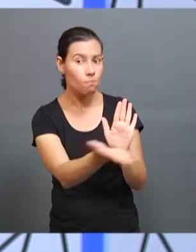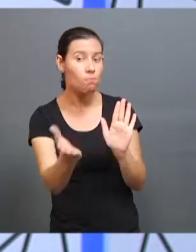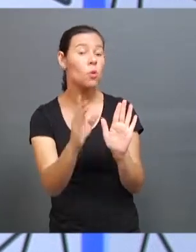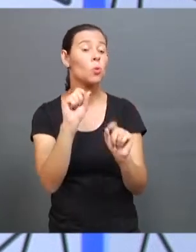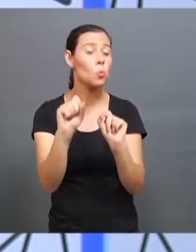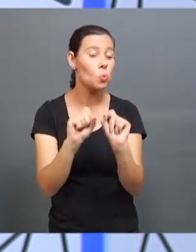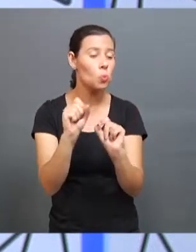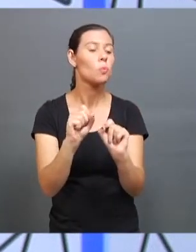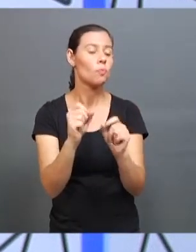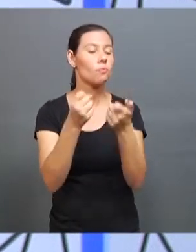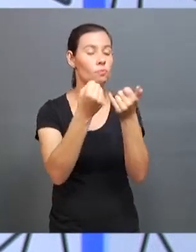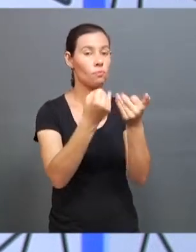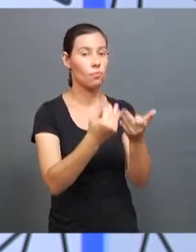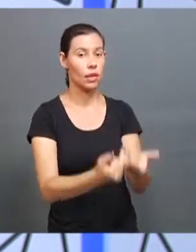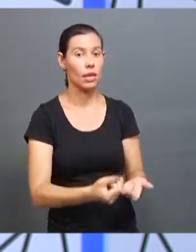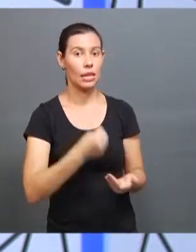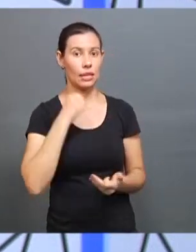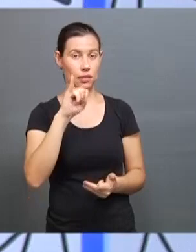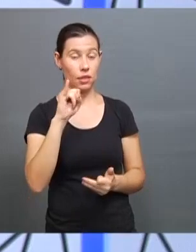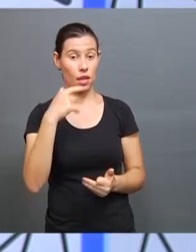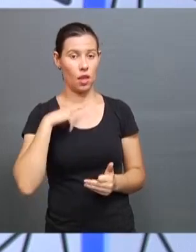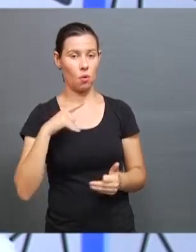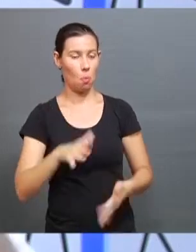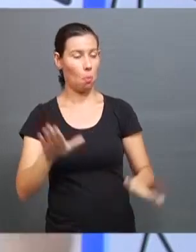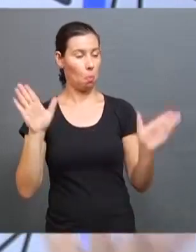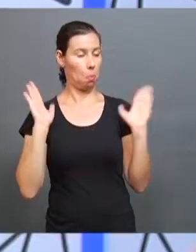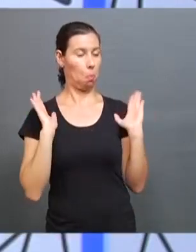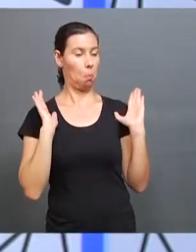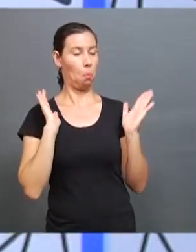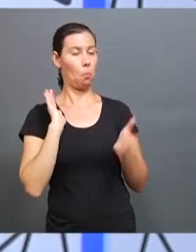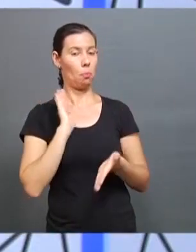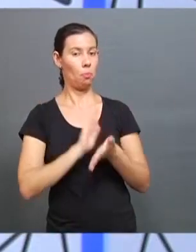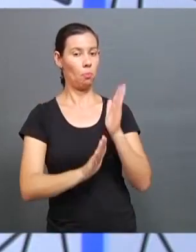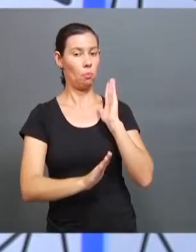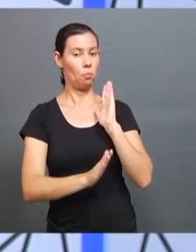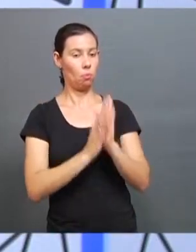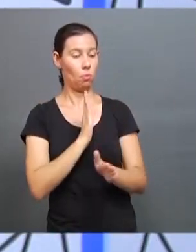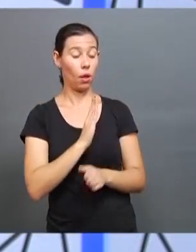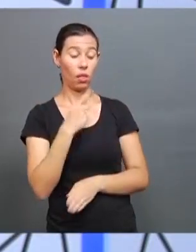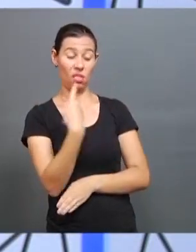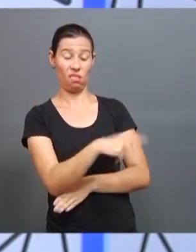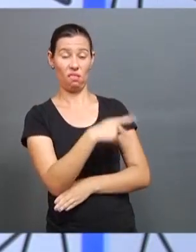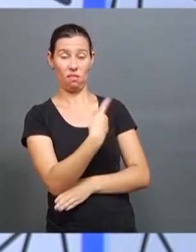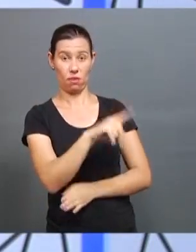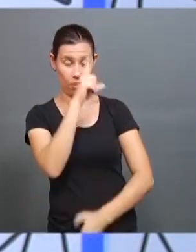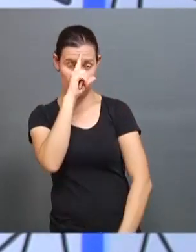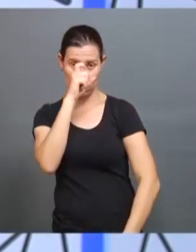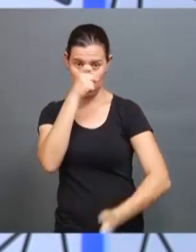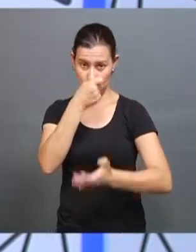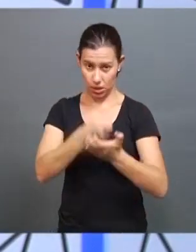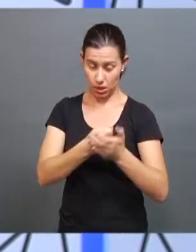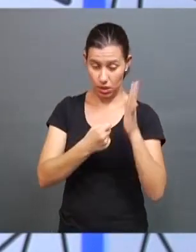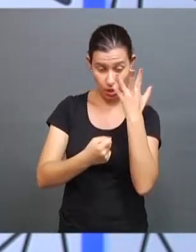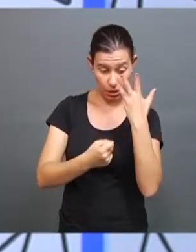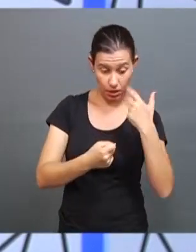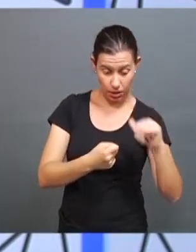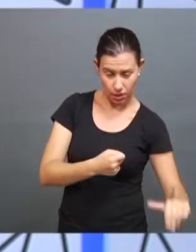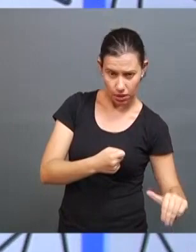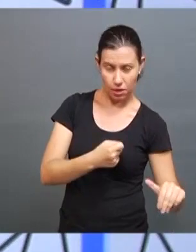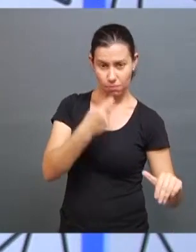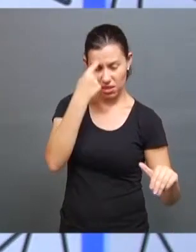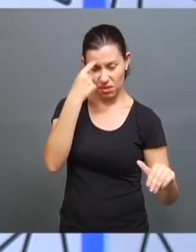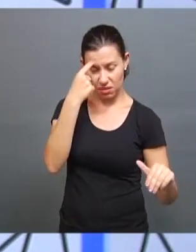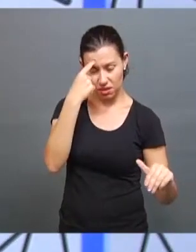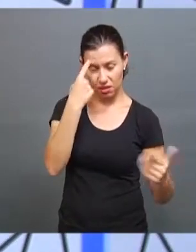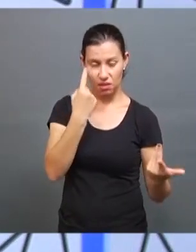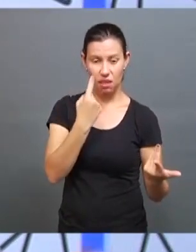eu como adulto me abstenho dessa função e deixo que a criança tome todas as decisões sobre, inclusive, o ritmo da